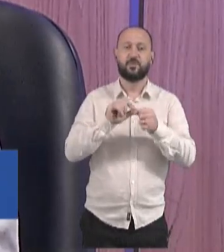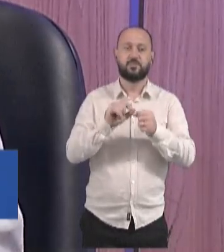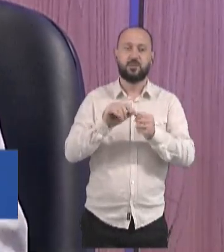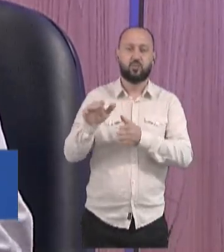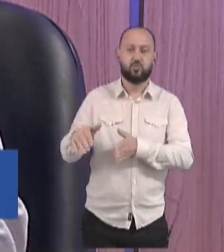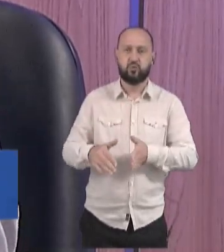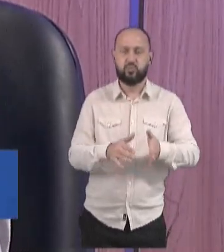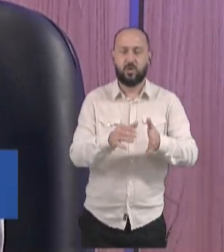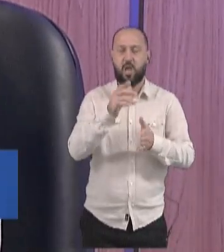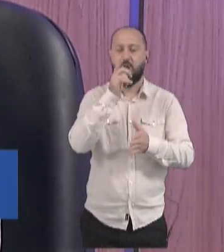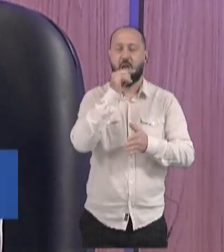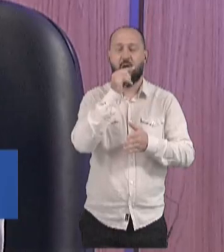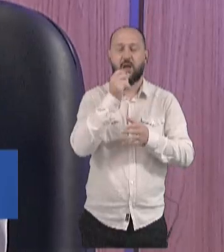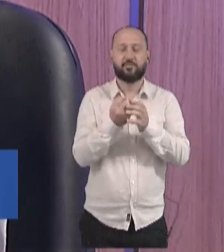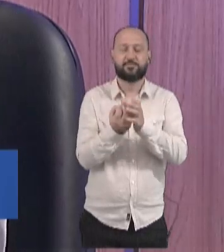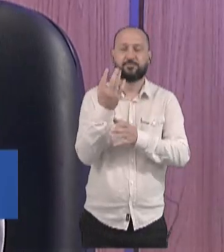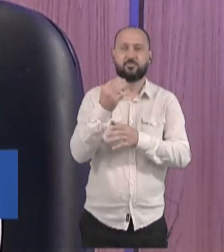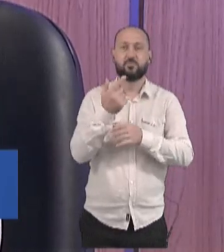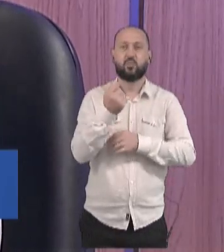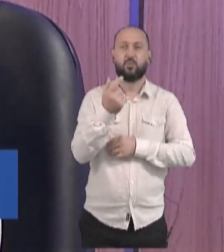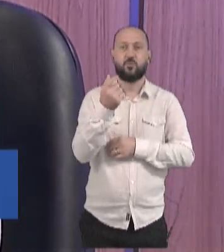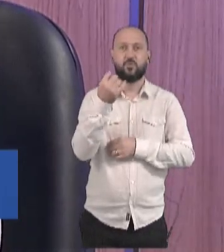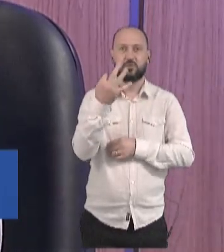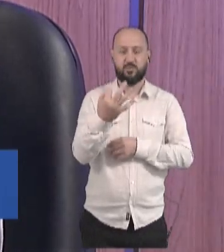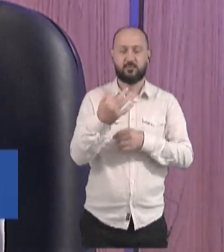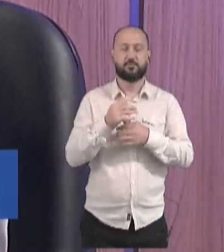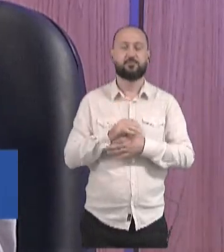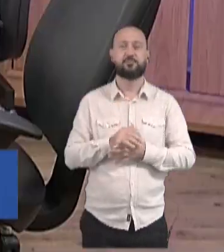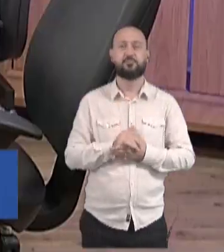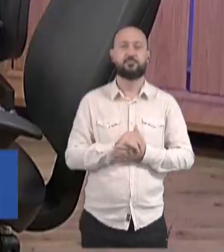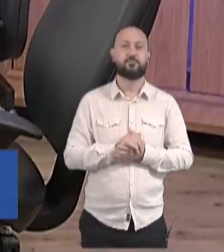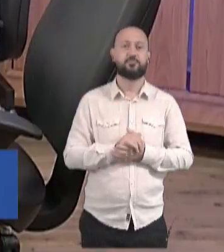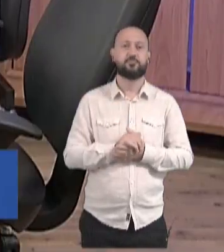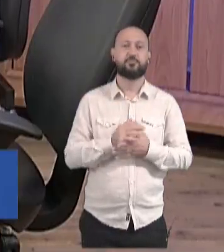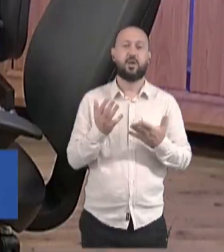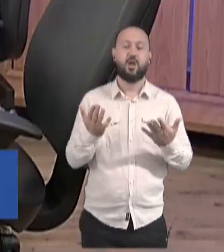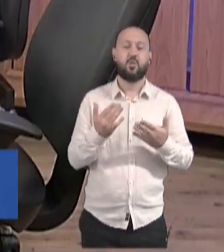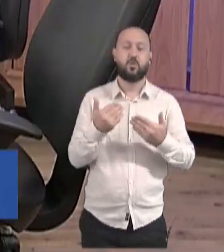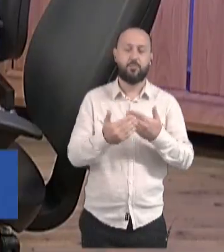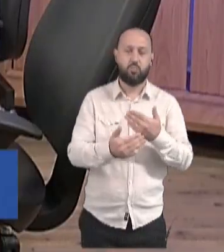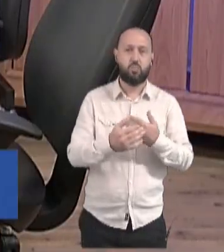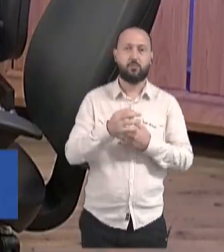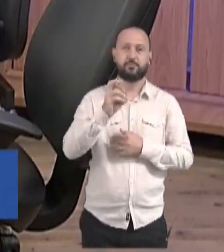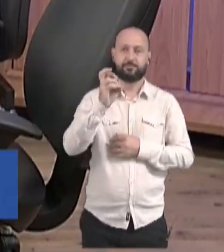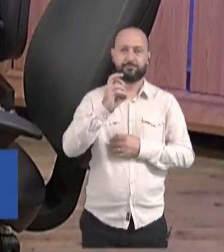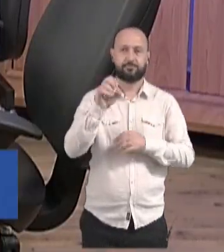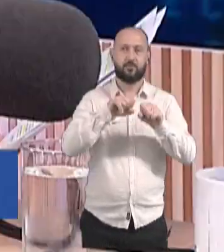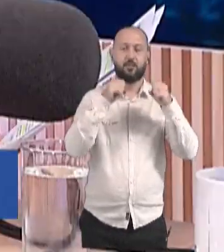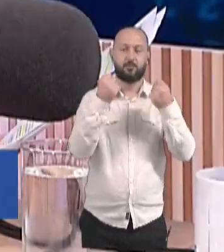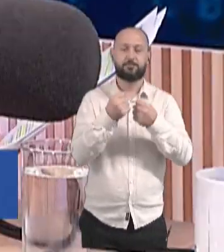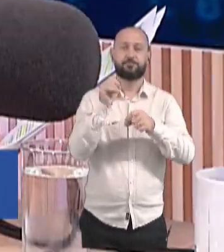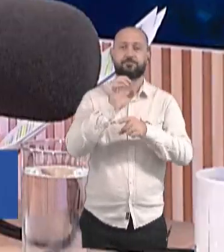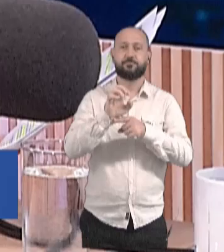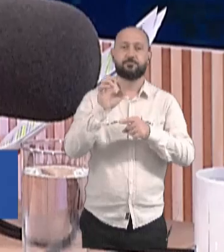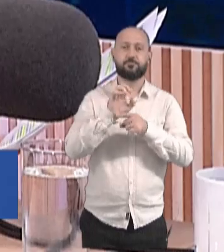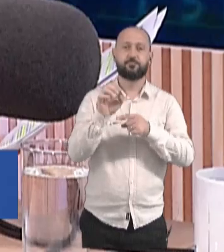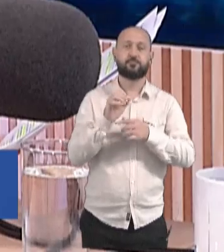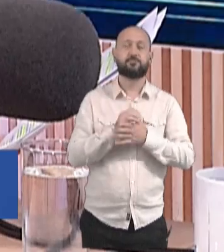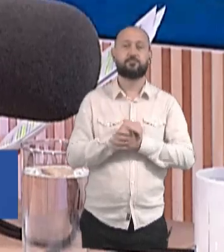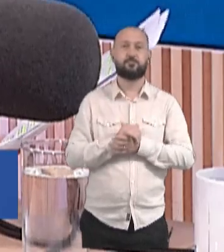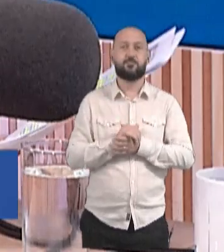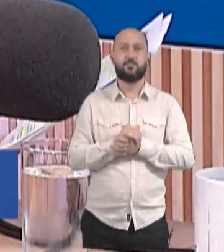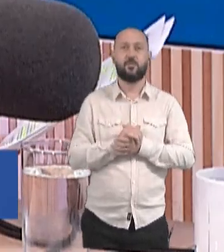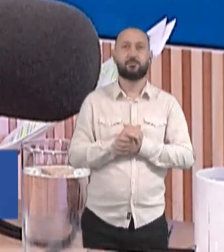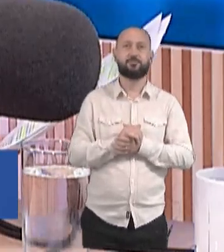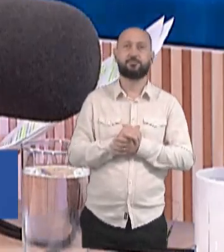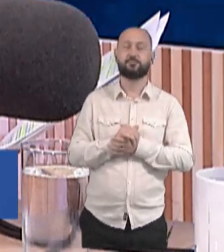nesse caminho de produção de água, que foi o tema de 2023. Isso. Agora, seguindo aqui, o quinto seminário estadual